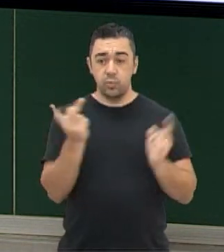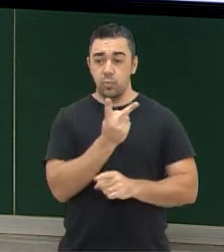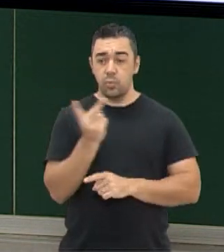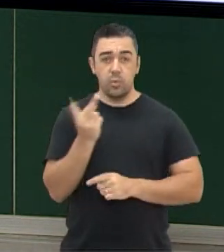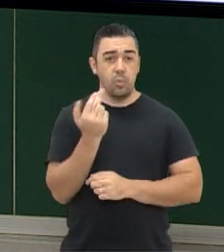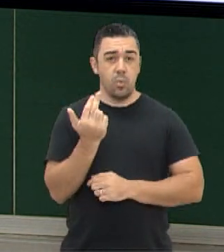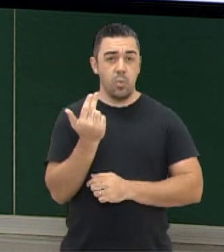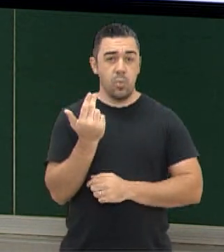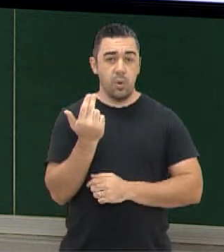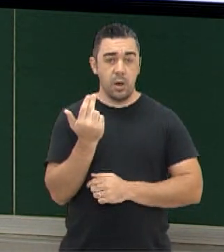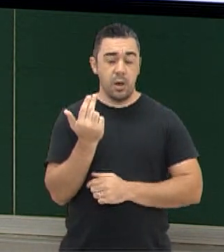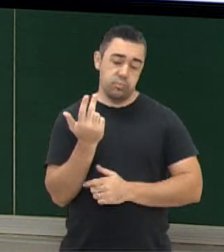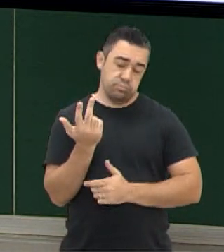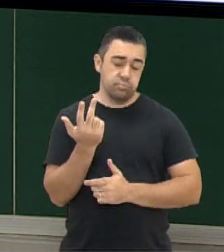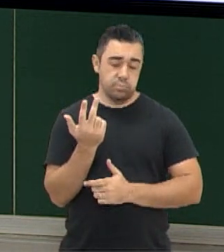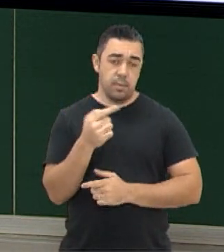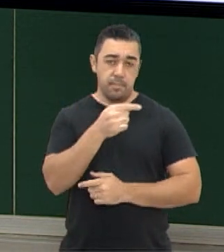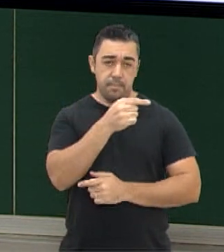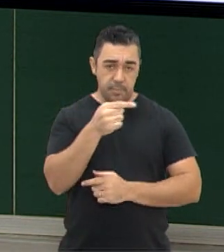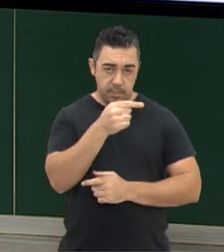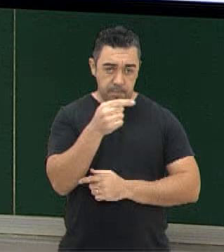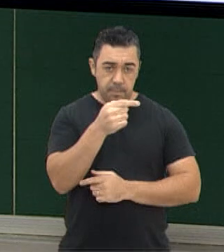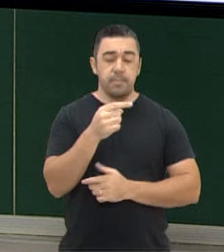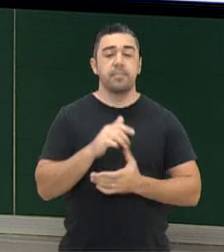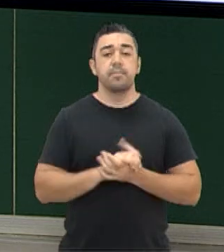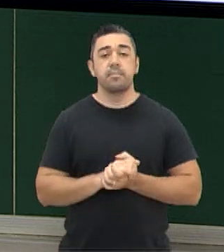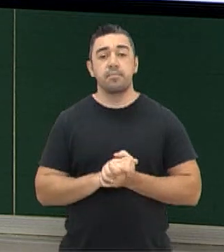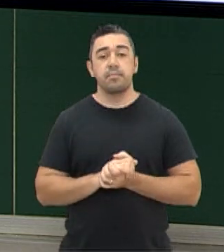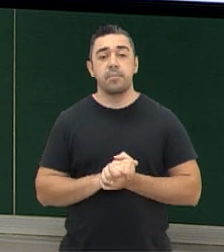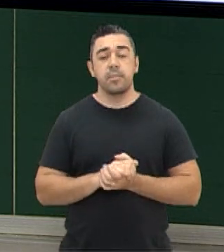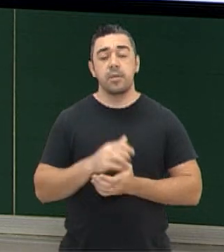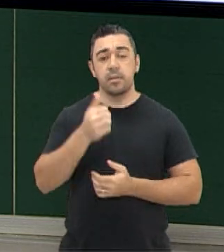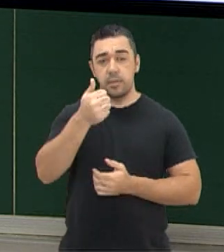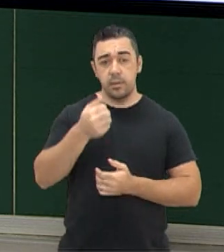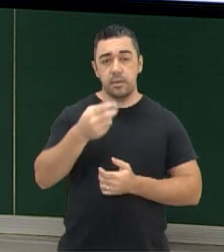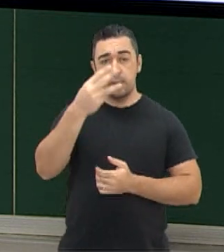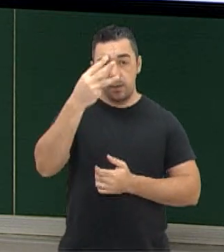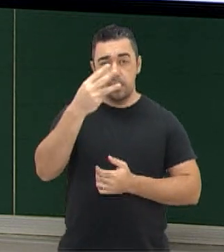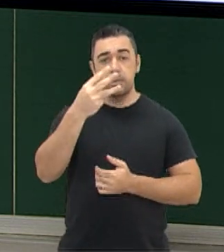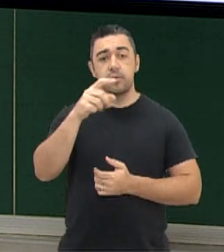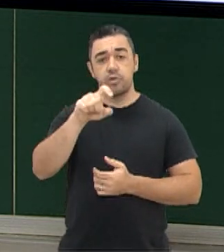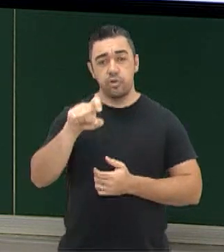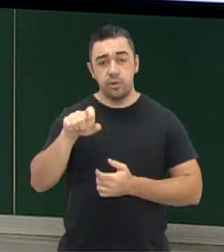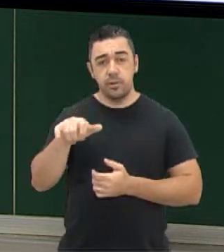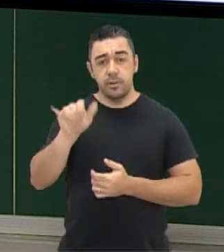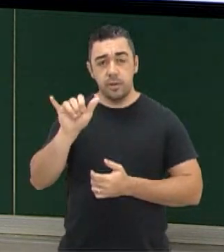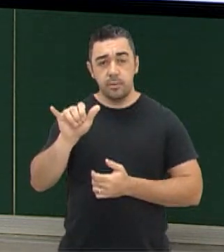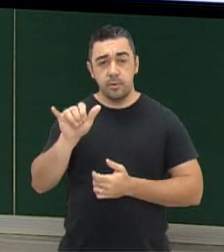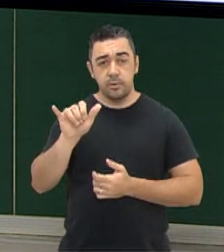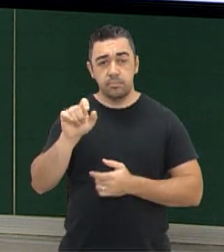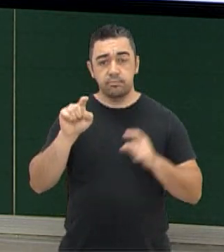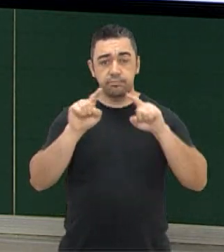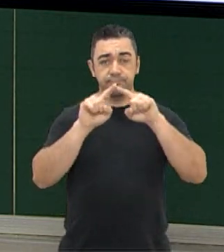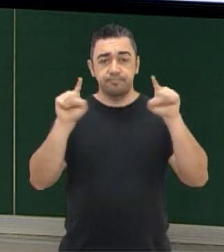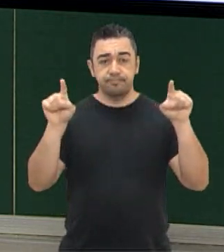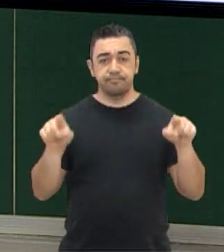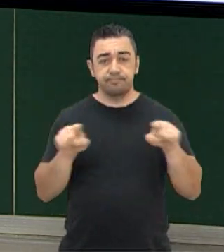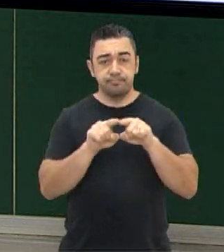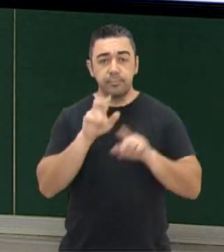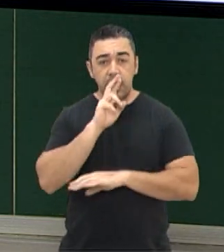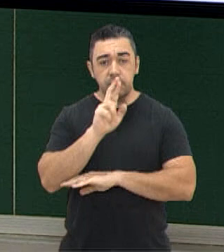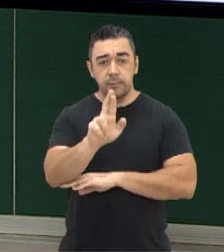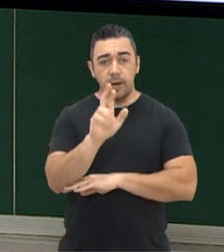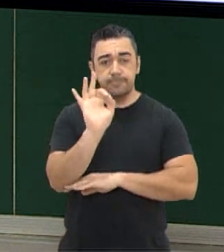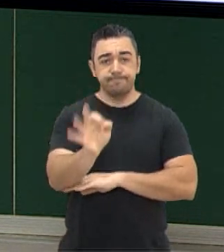sinais iguais, soma, permanece o sinal. Menos 13xy. Essa vai ser a